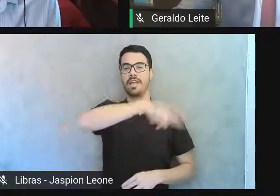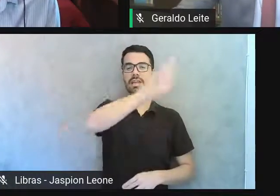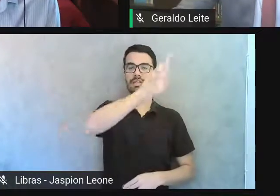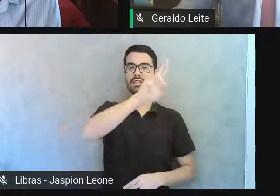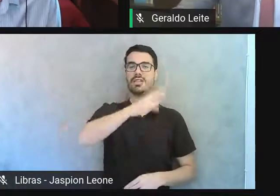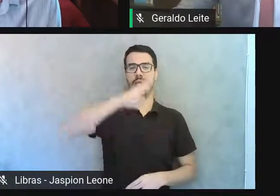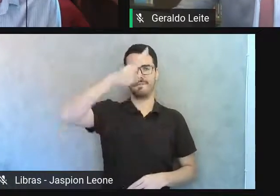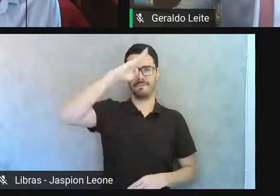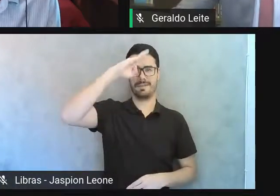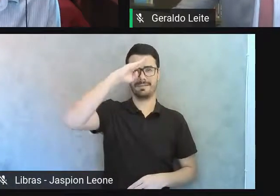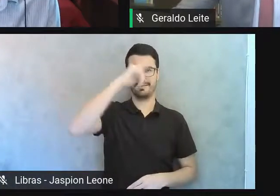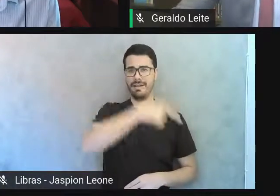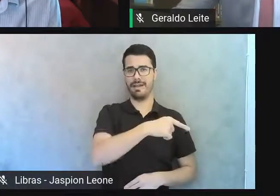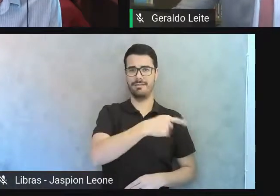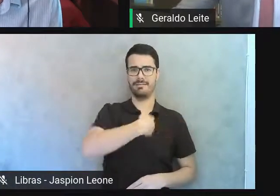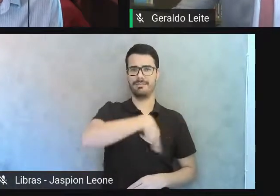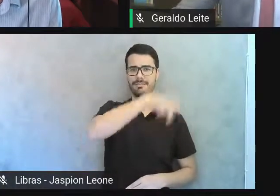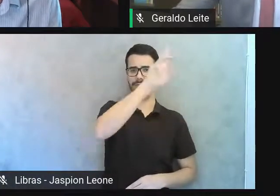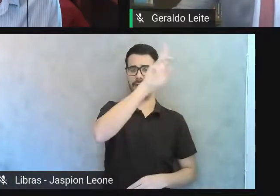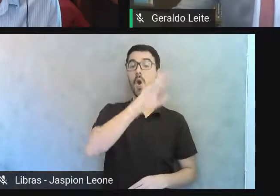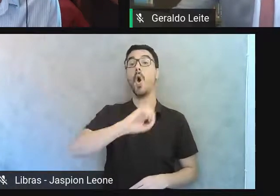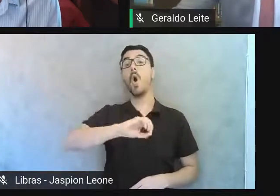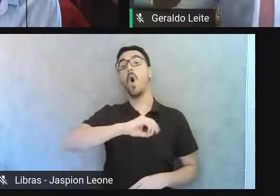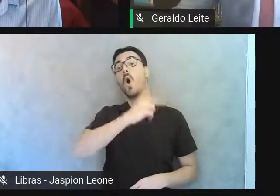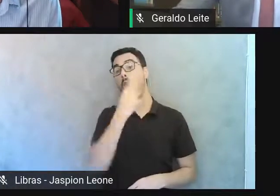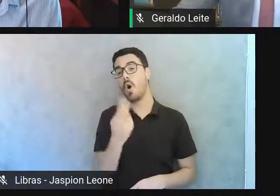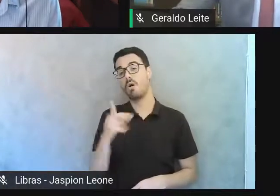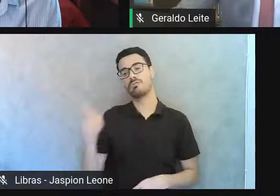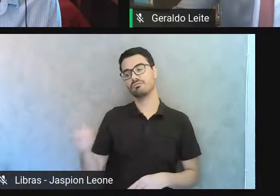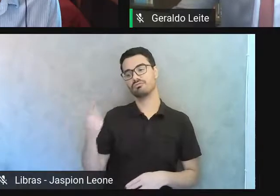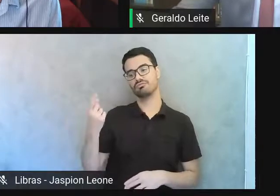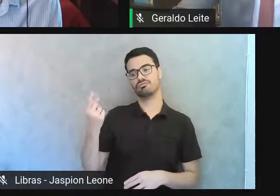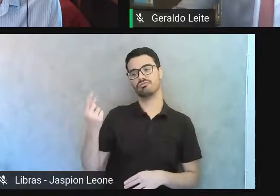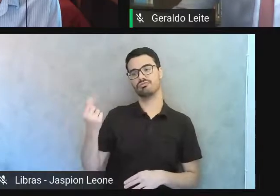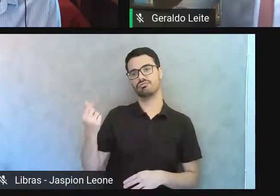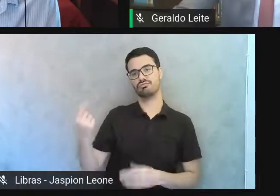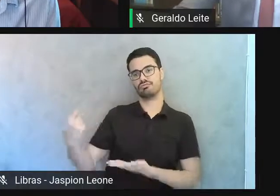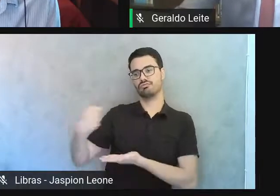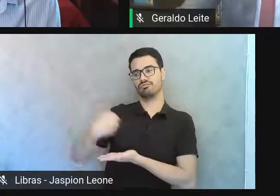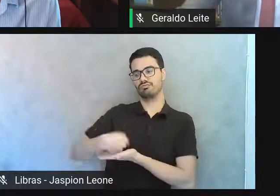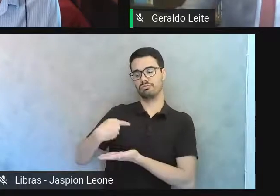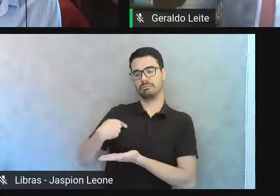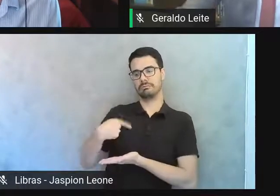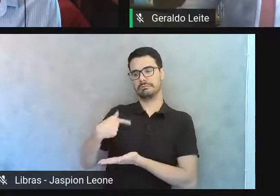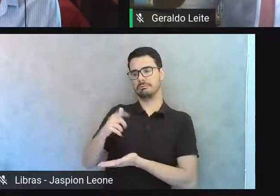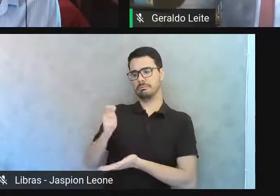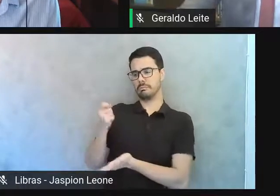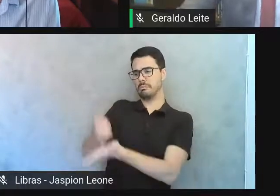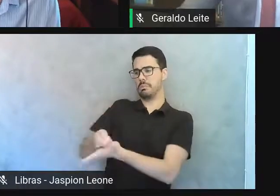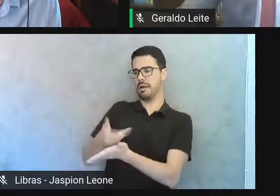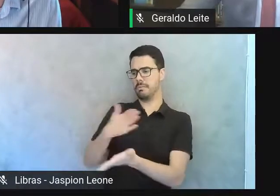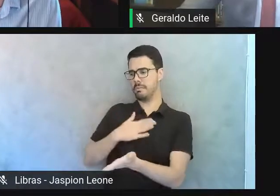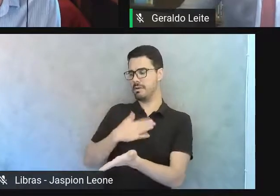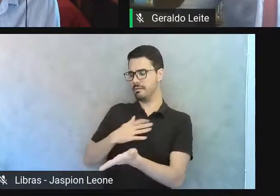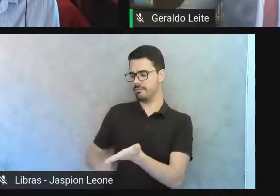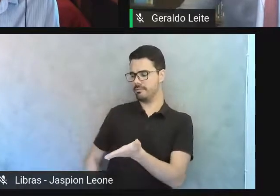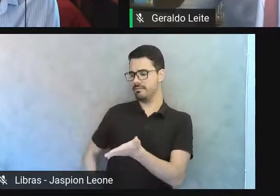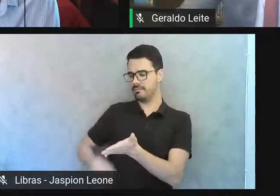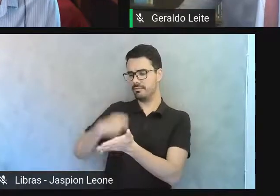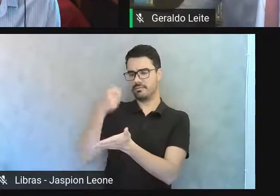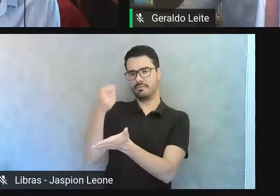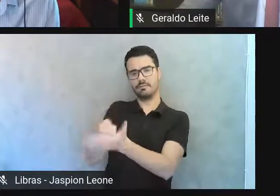militares, por exemplo, ou você tem recursos para bancar a sua própria campanha, seja com doação própria, seja